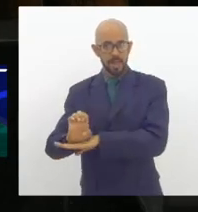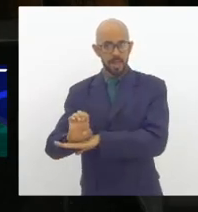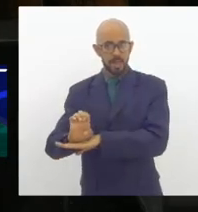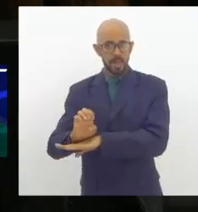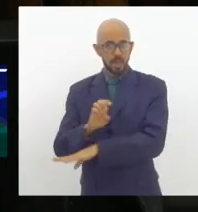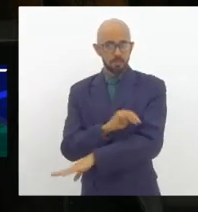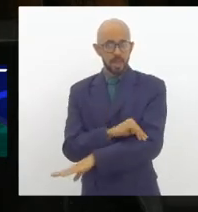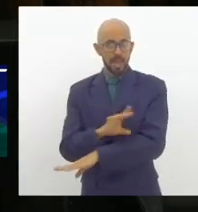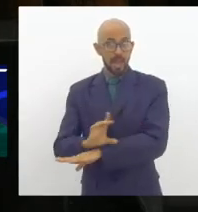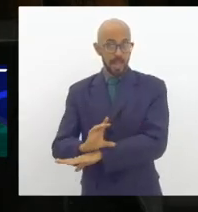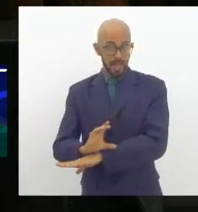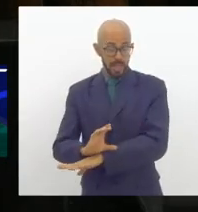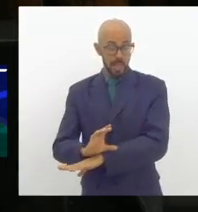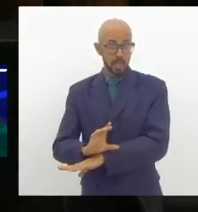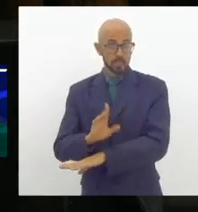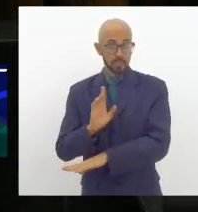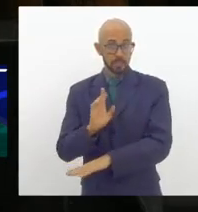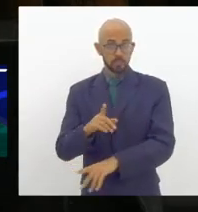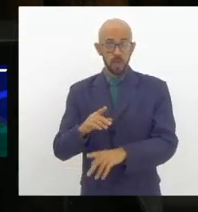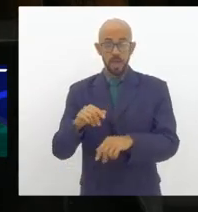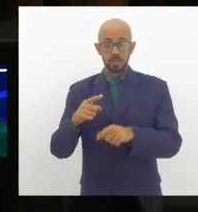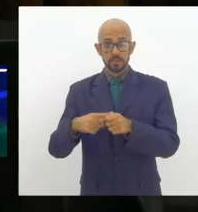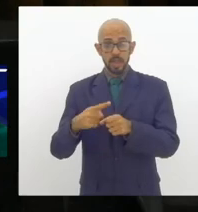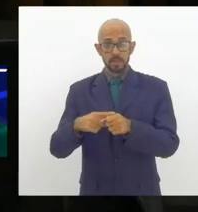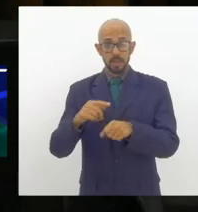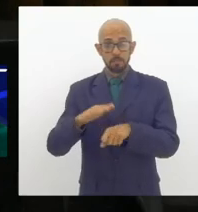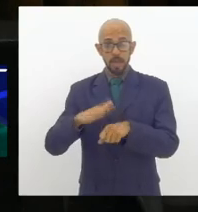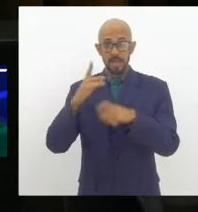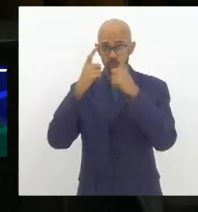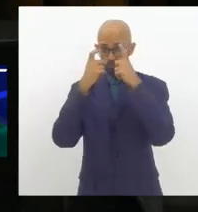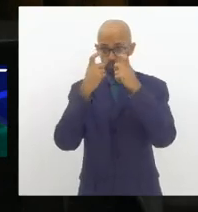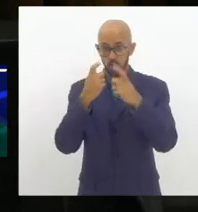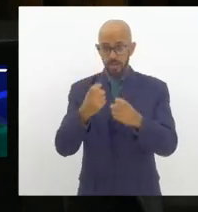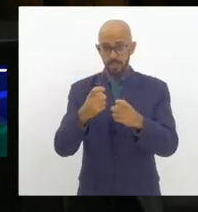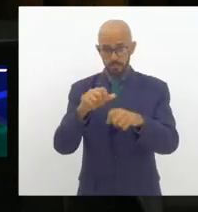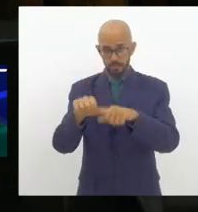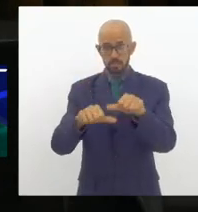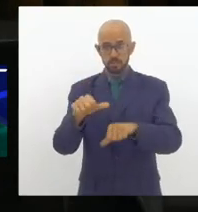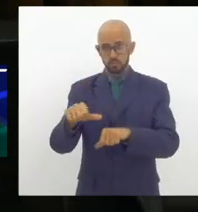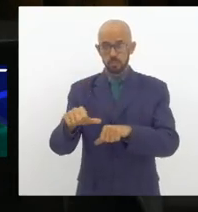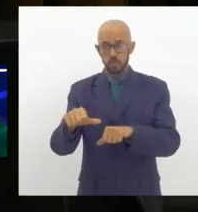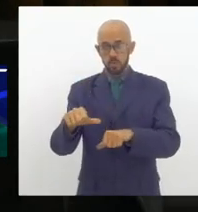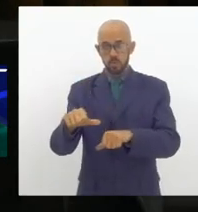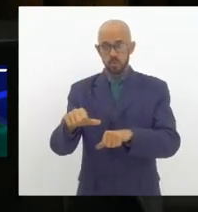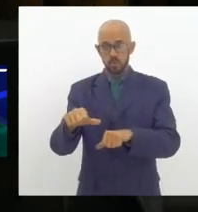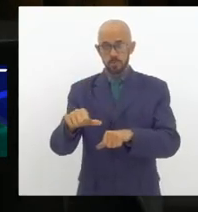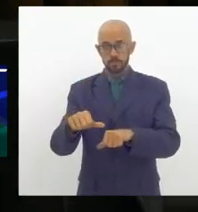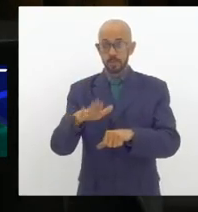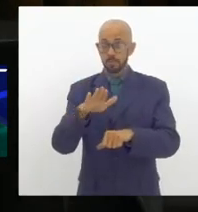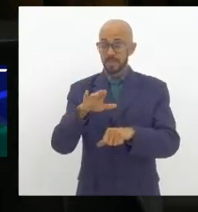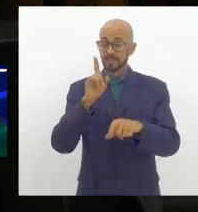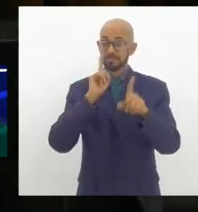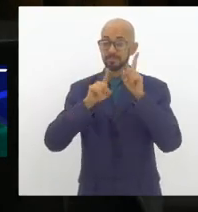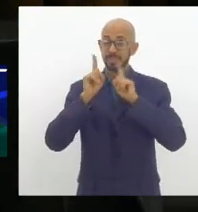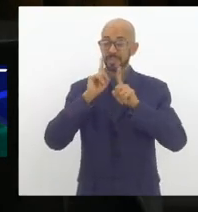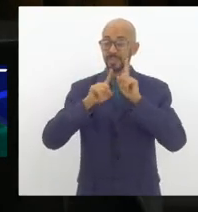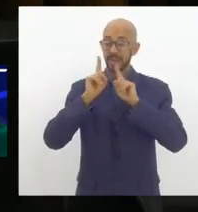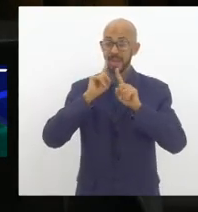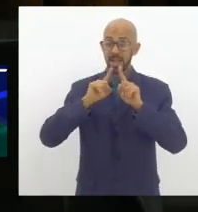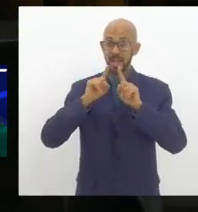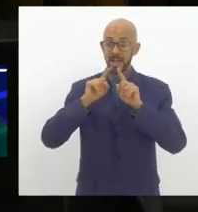Macaé se tornou uma das cidades mais violentas do Rio de Janeiro só que Maricá tem um agravante